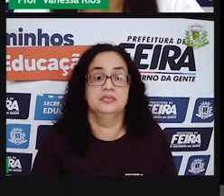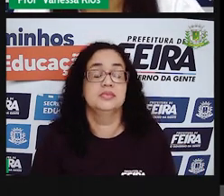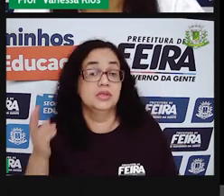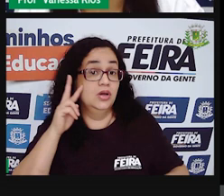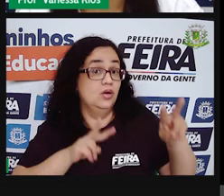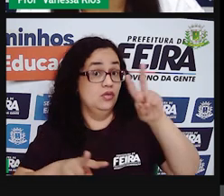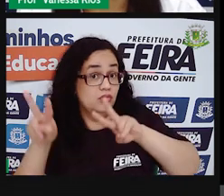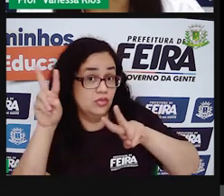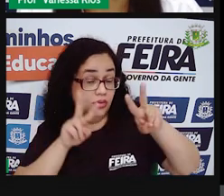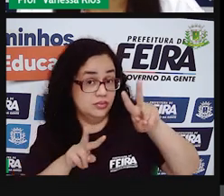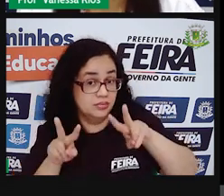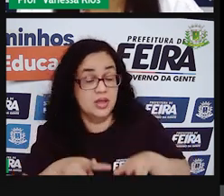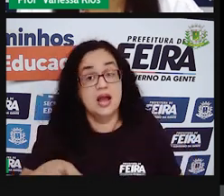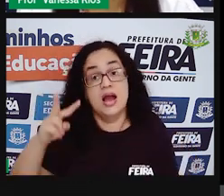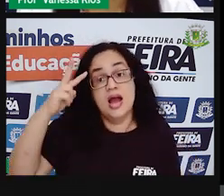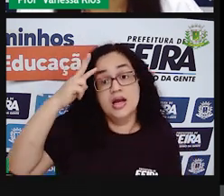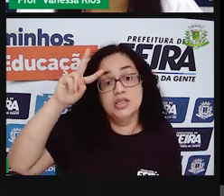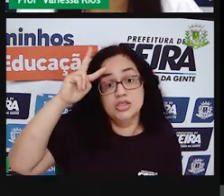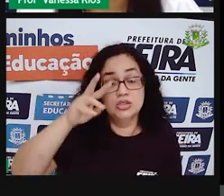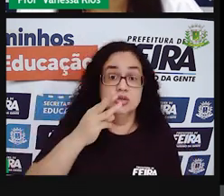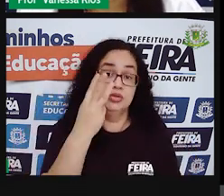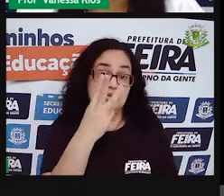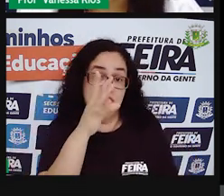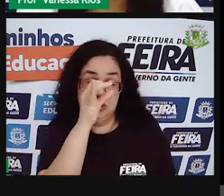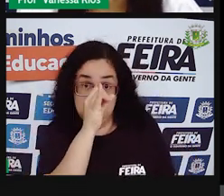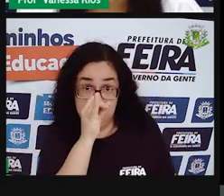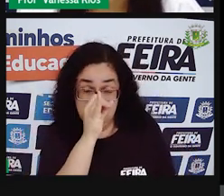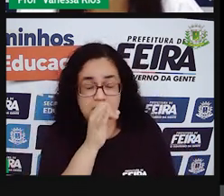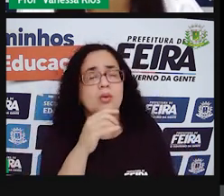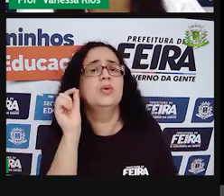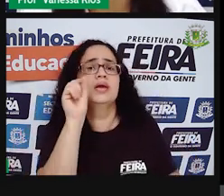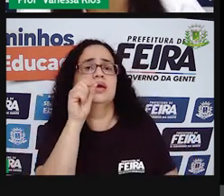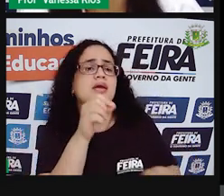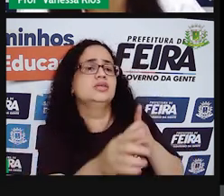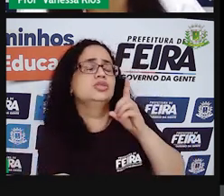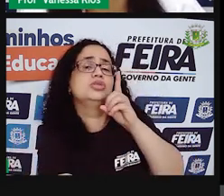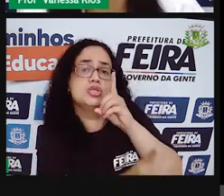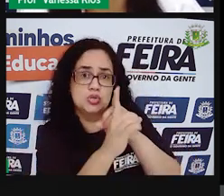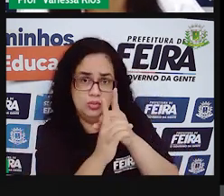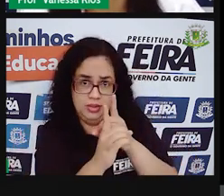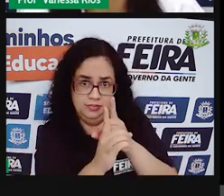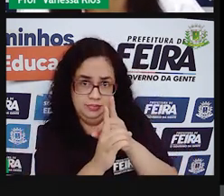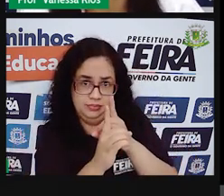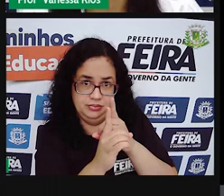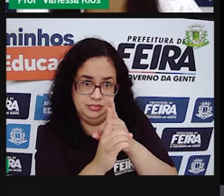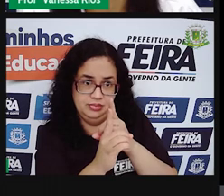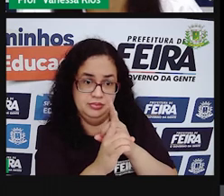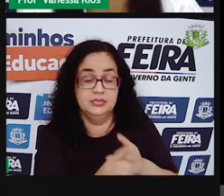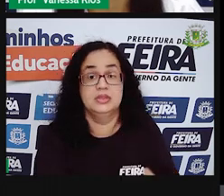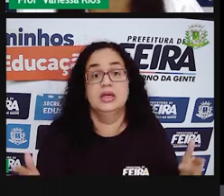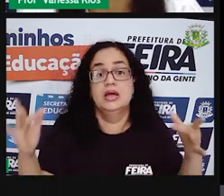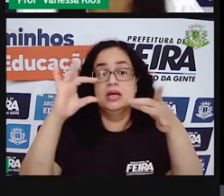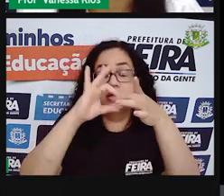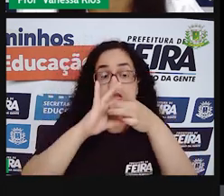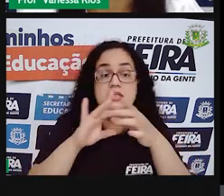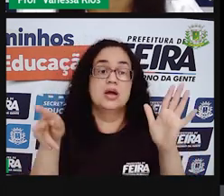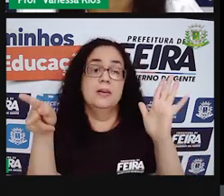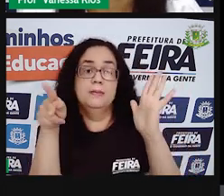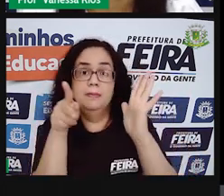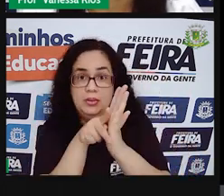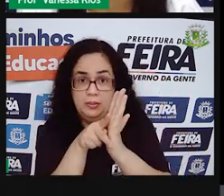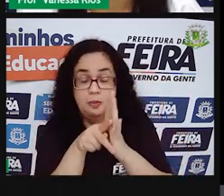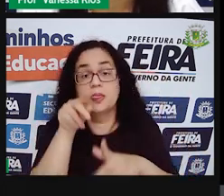Então, observando a história dos três porquinhos, o que é que a gente pode descobrir em relação às propriedades,